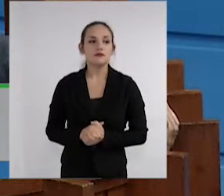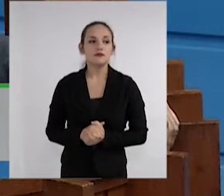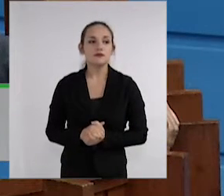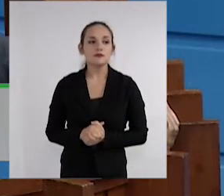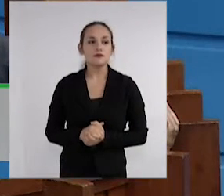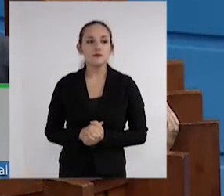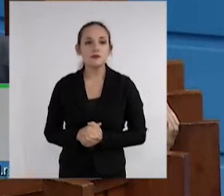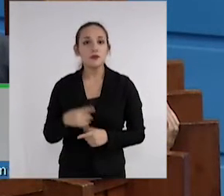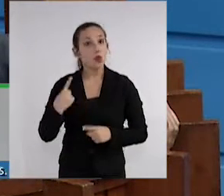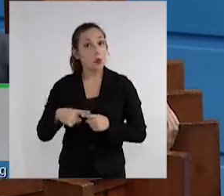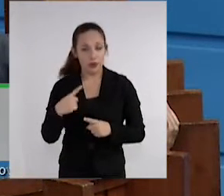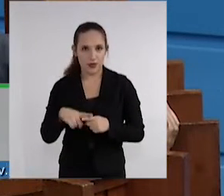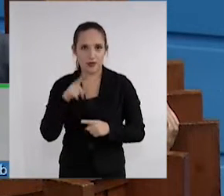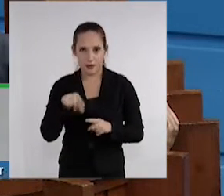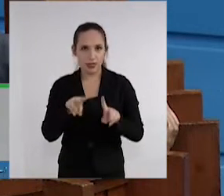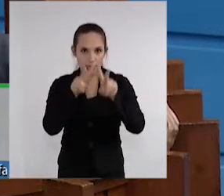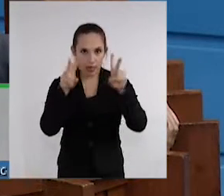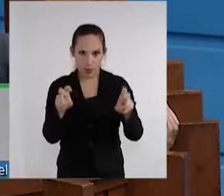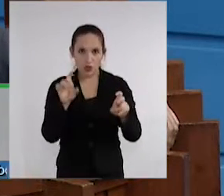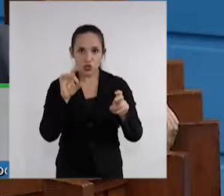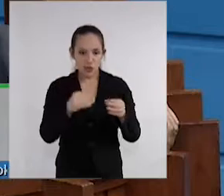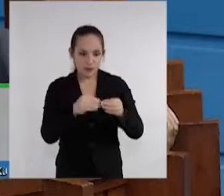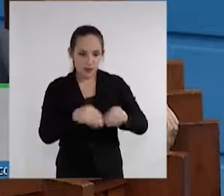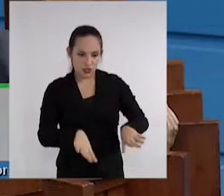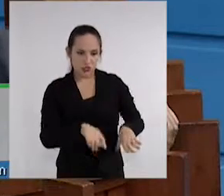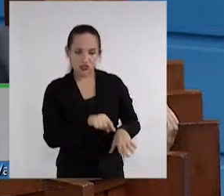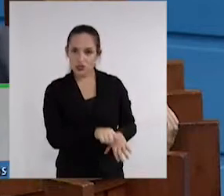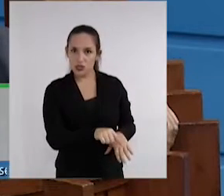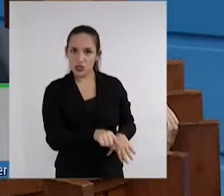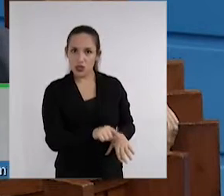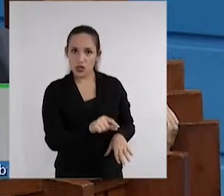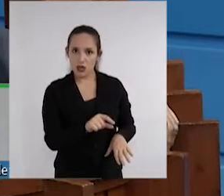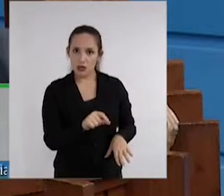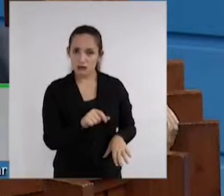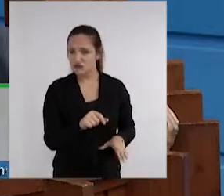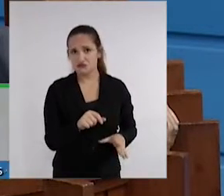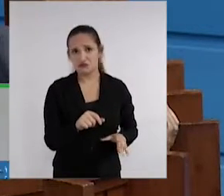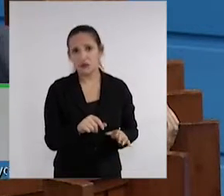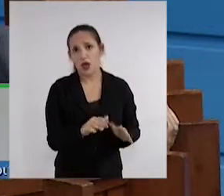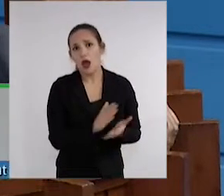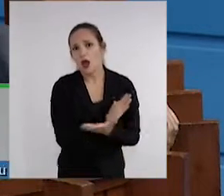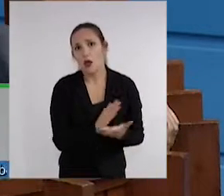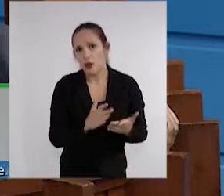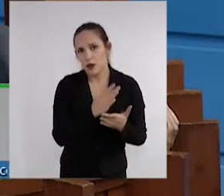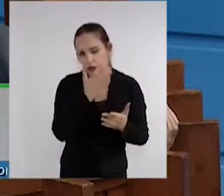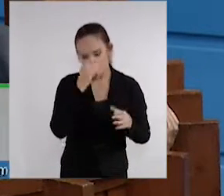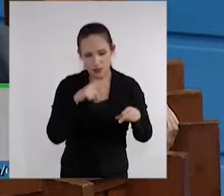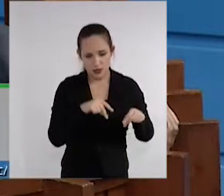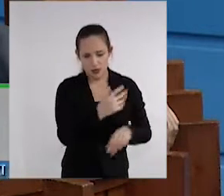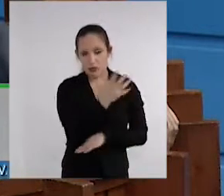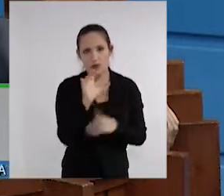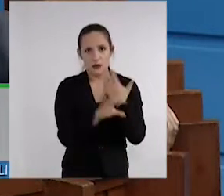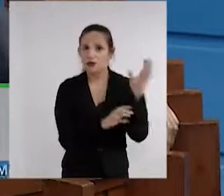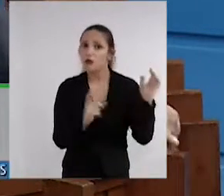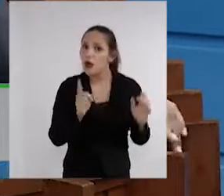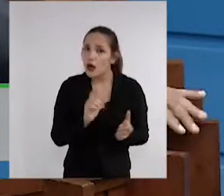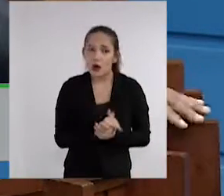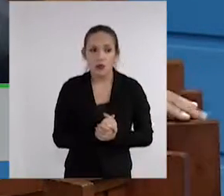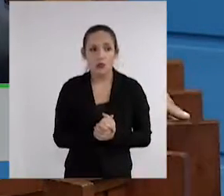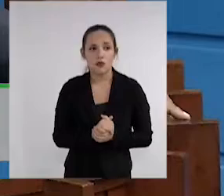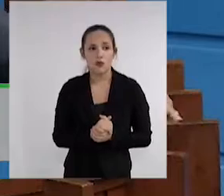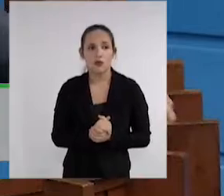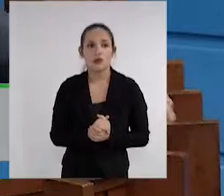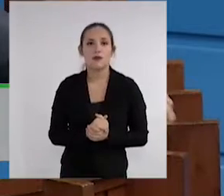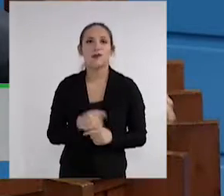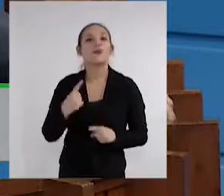que ela impacta, na verdade, a Petrobras e a ANP realizaram prospecção e acharam